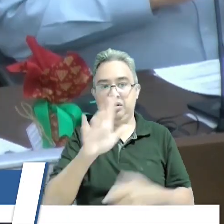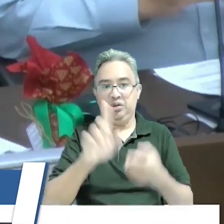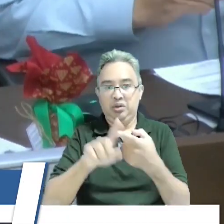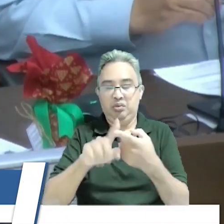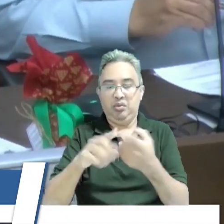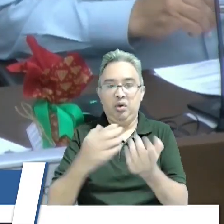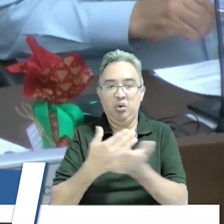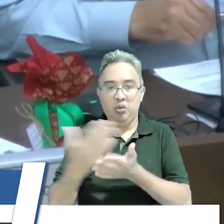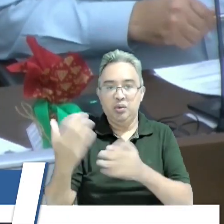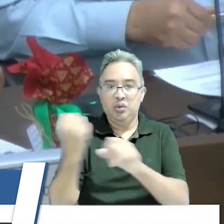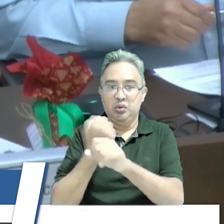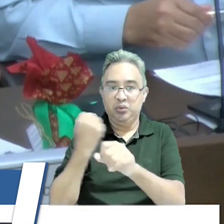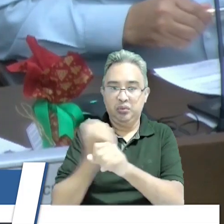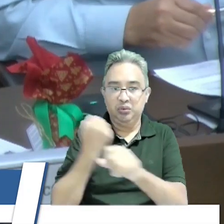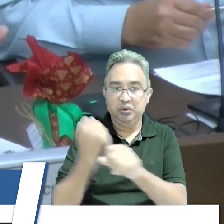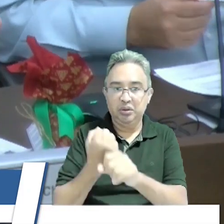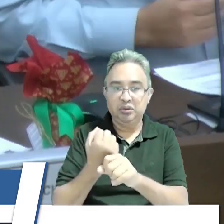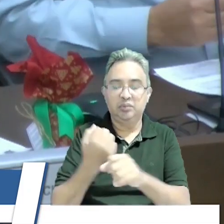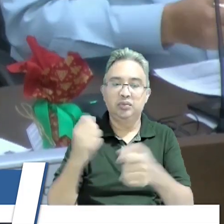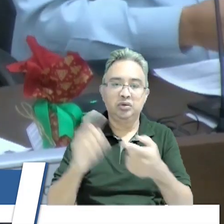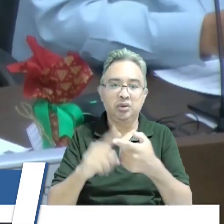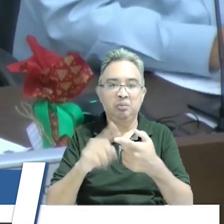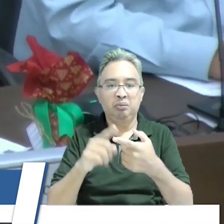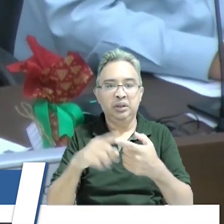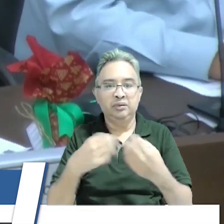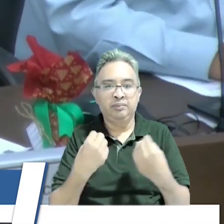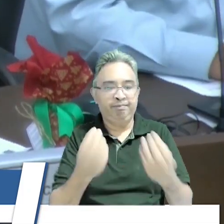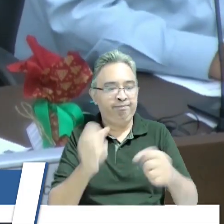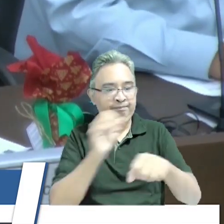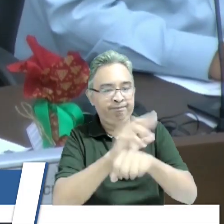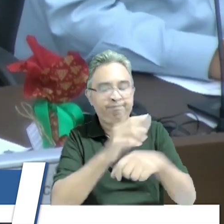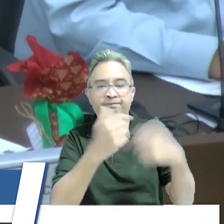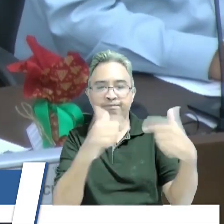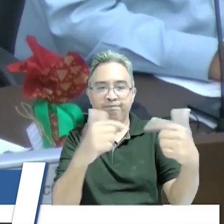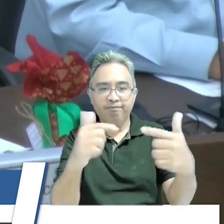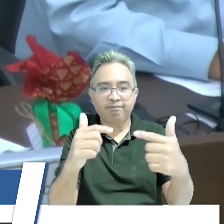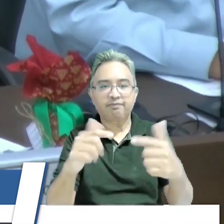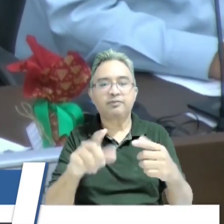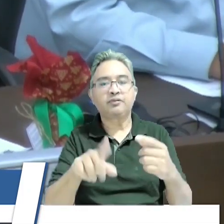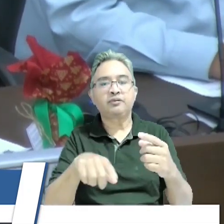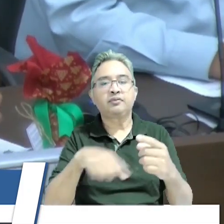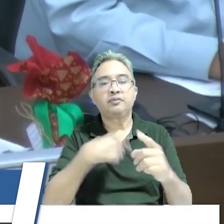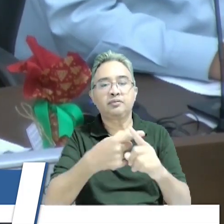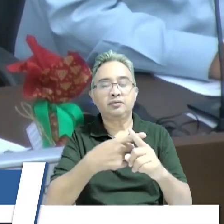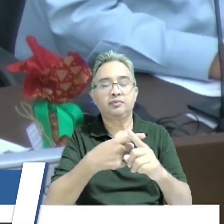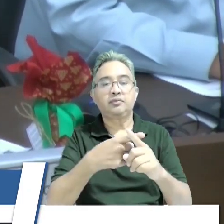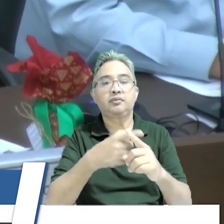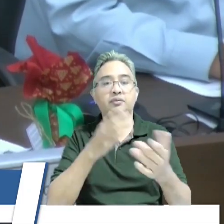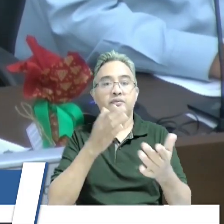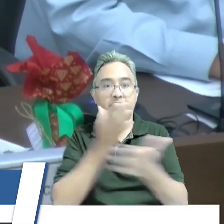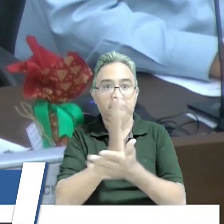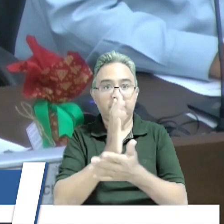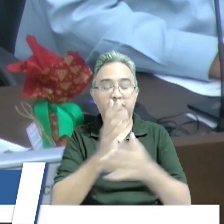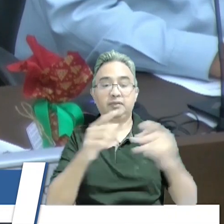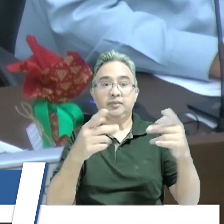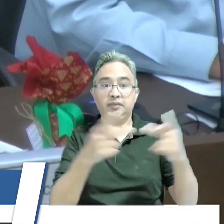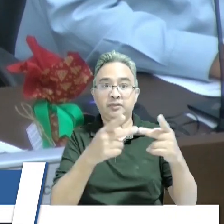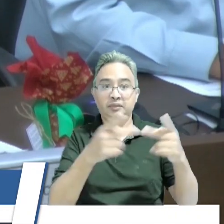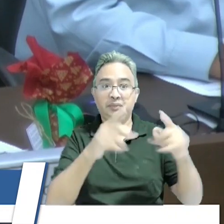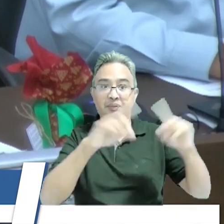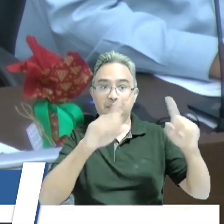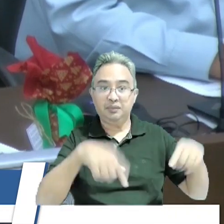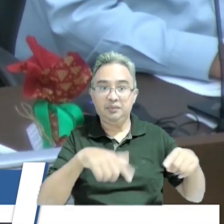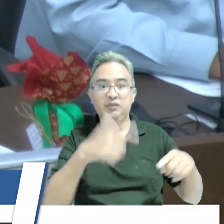obras, gerando já empregos, e com a aprovação desse projeto, mais